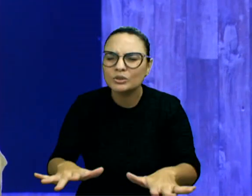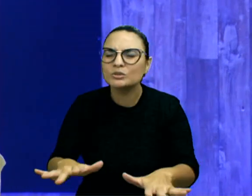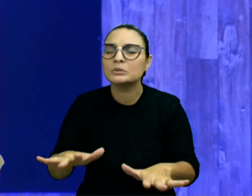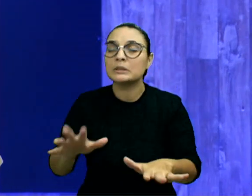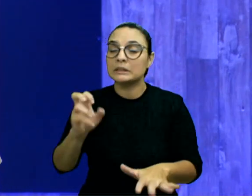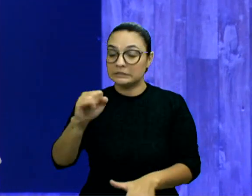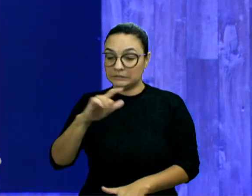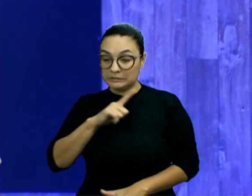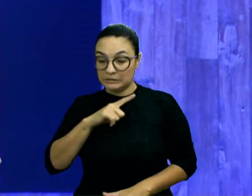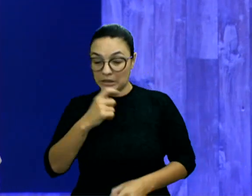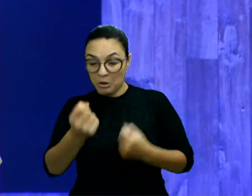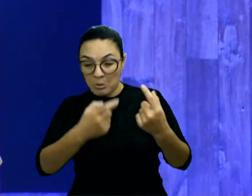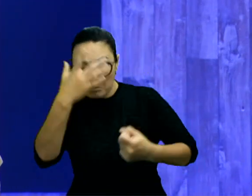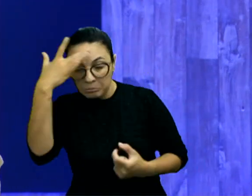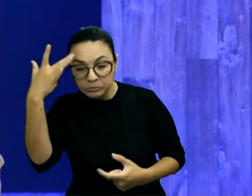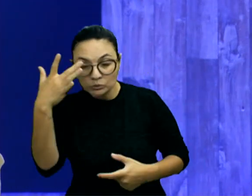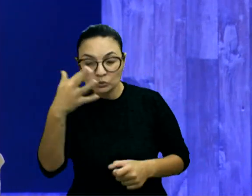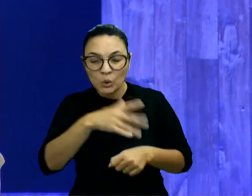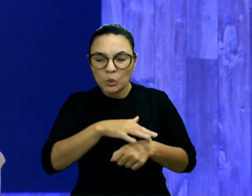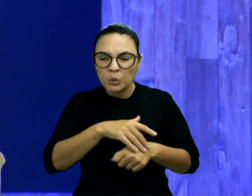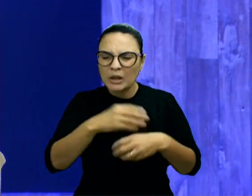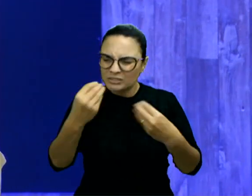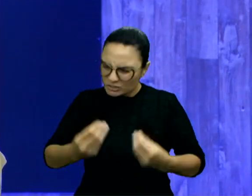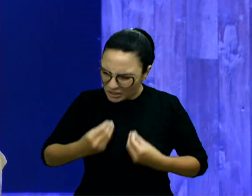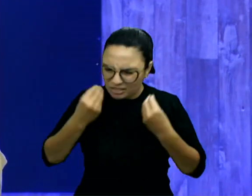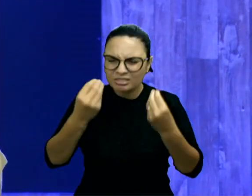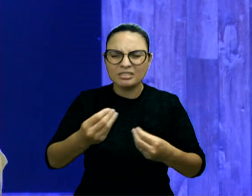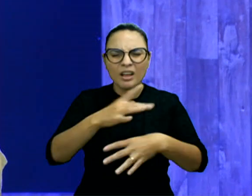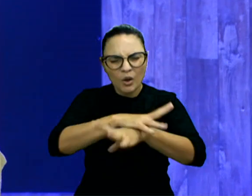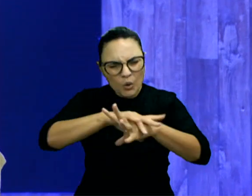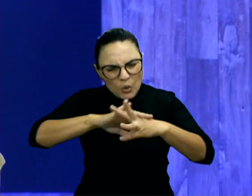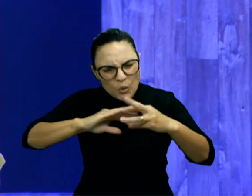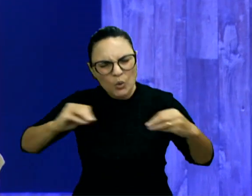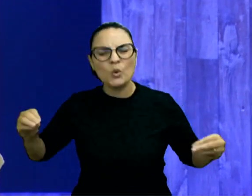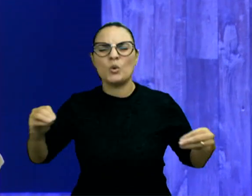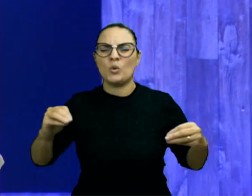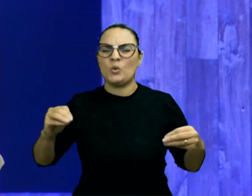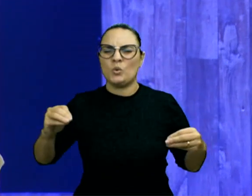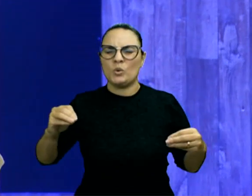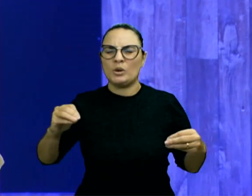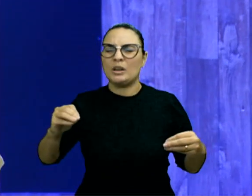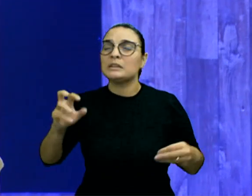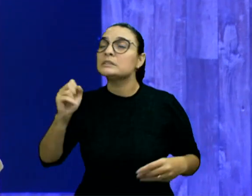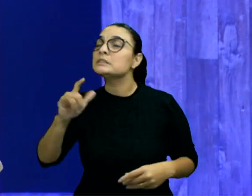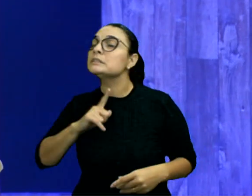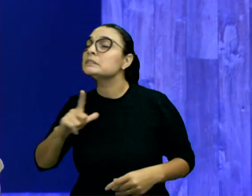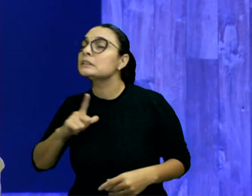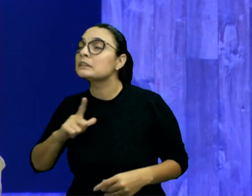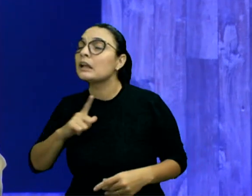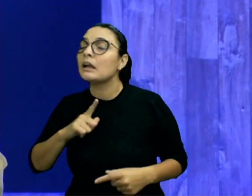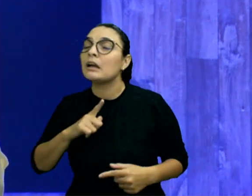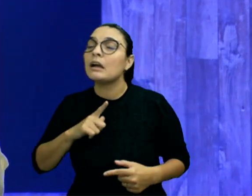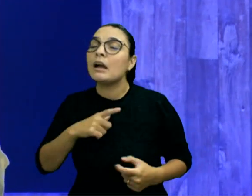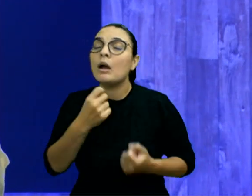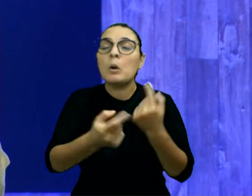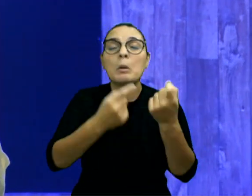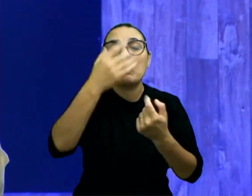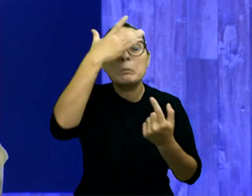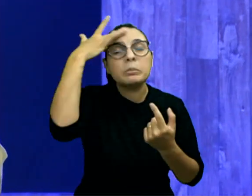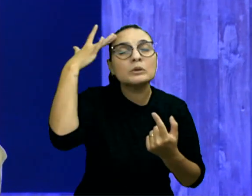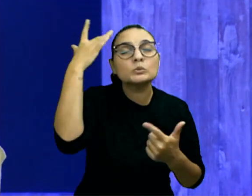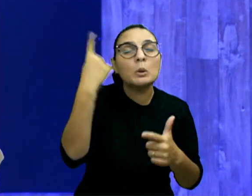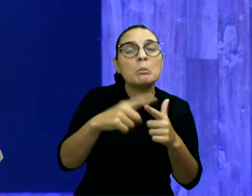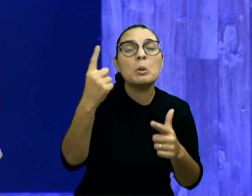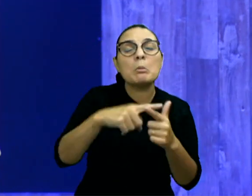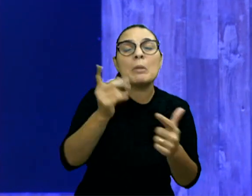há enfermidades, traga cura, traga restauração, Pai. Se há vidas, Pai, destruídas por